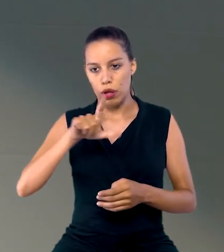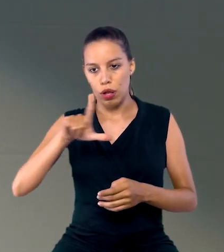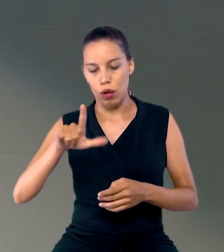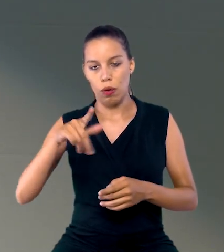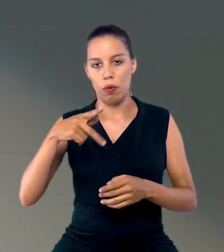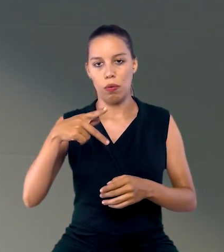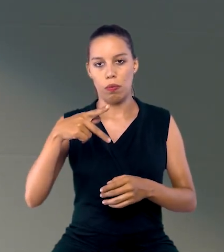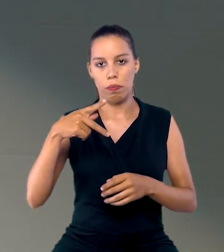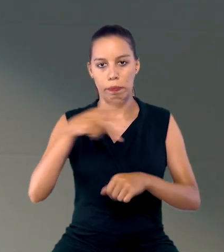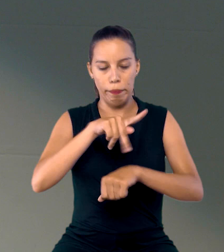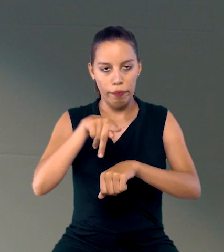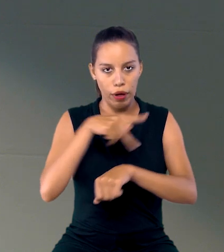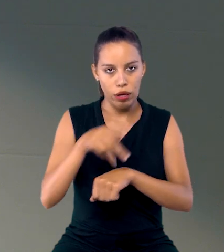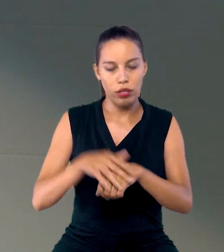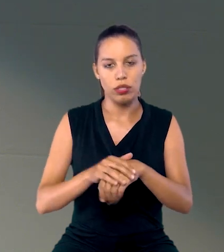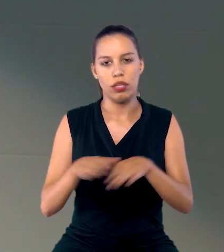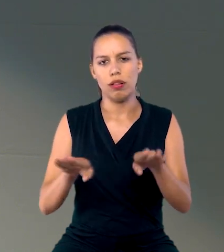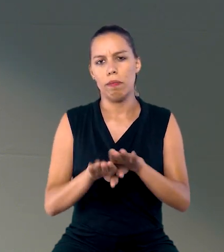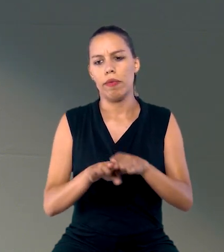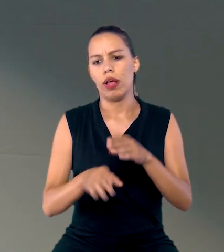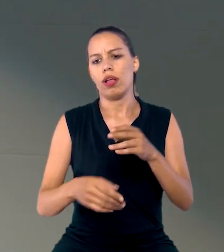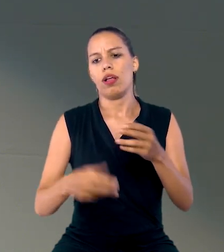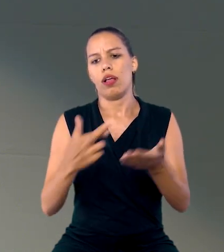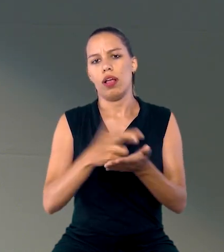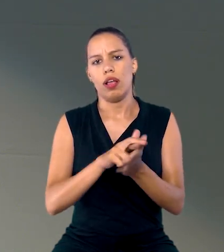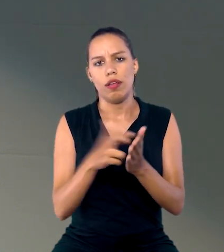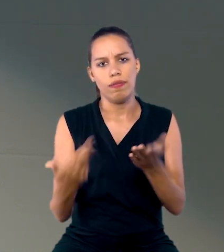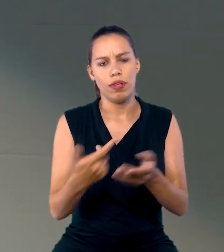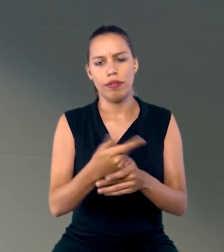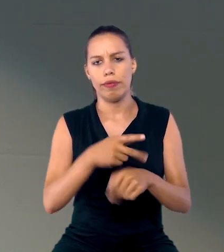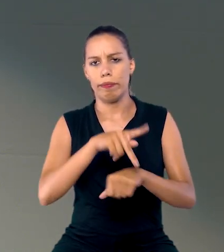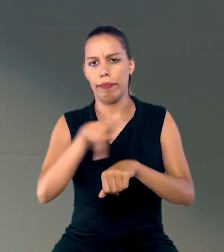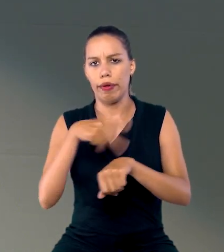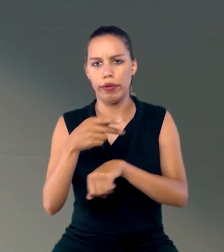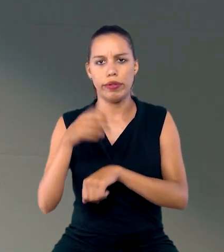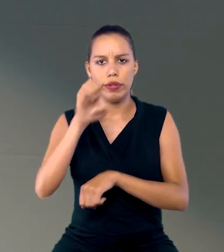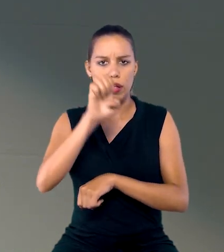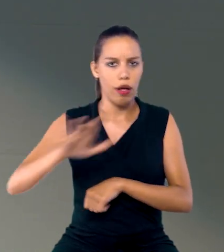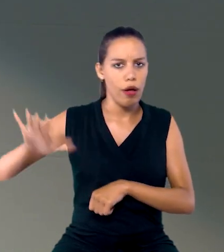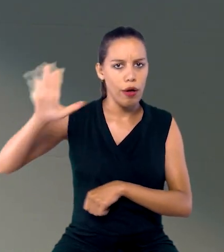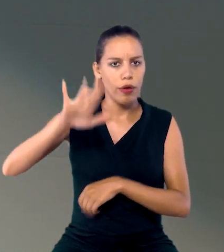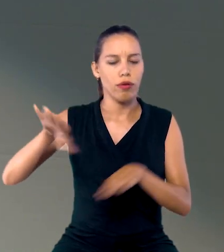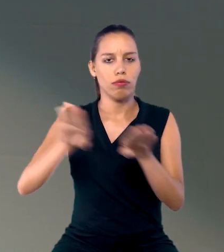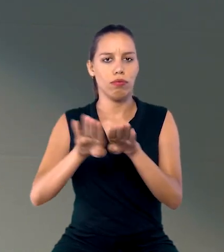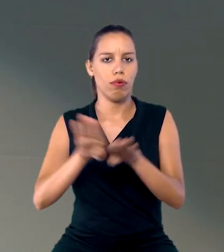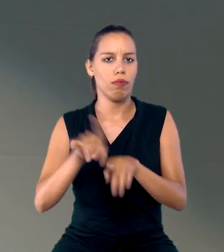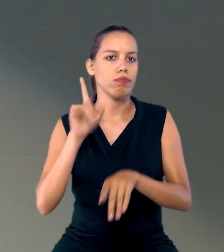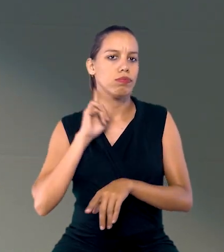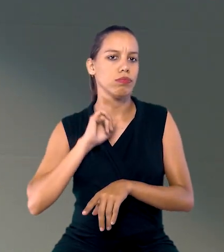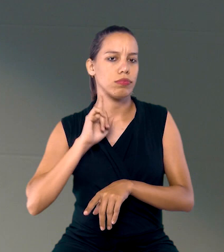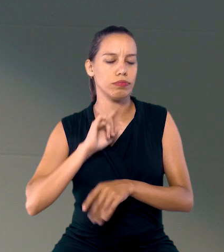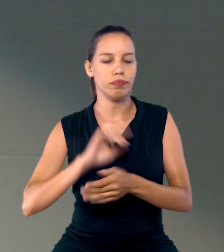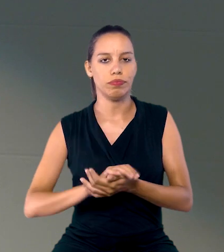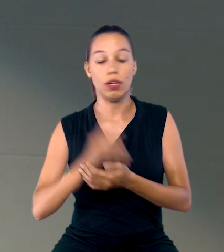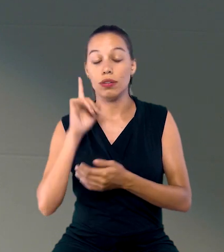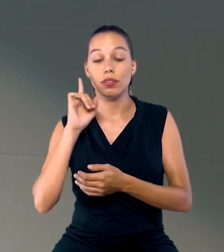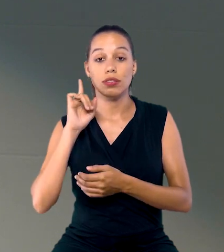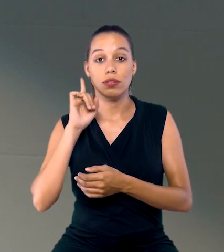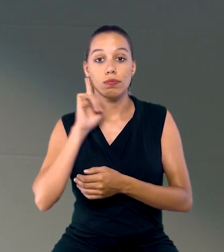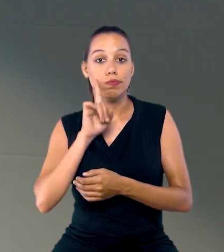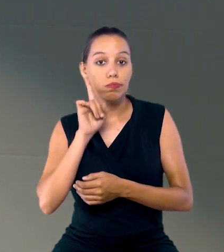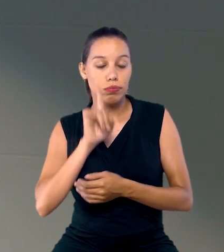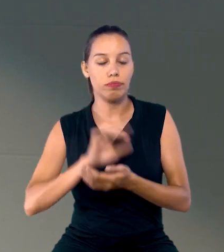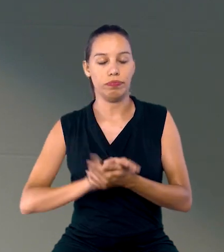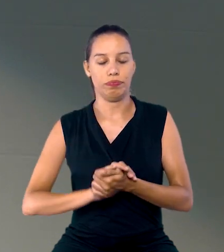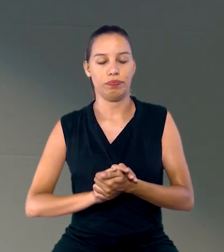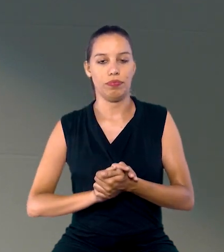País e colaboradora de vários jornais e revistas da Europa e dos Estados Unidos. Jornalista há quase 35 anos e cobrindo a